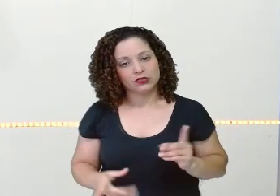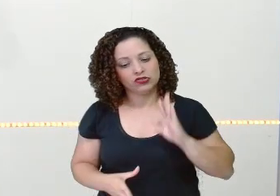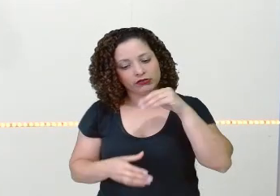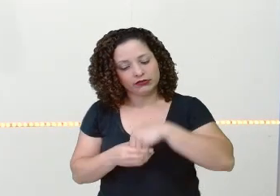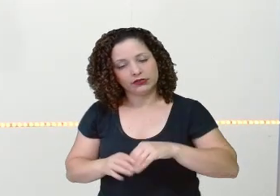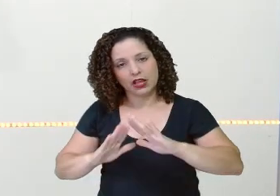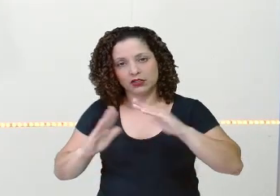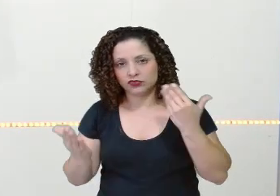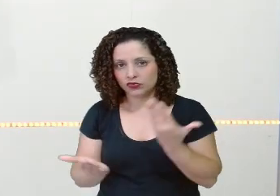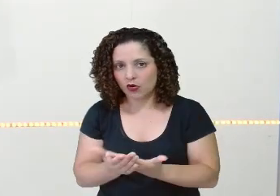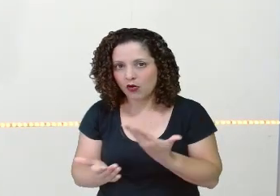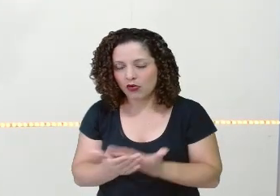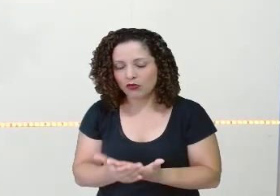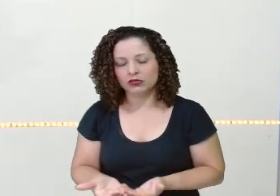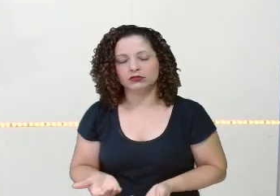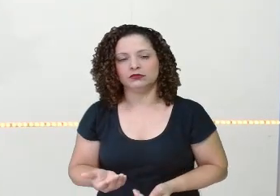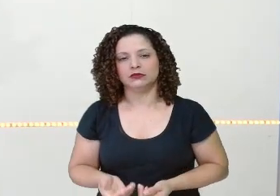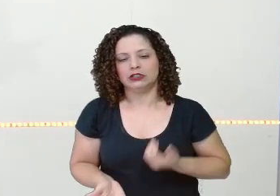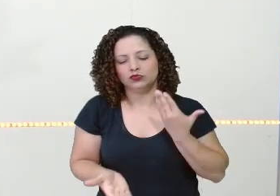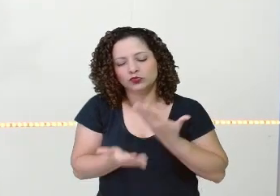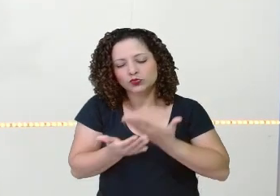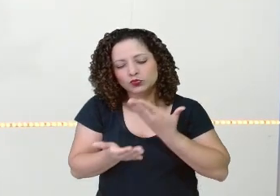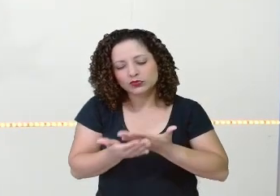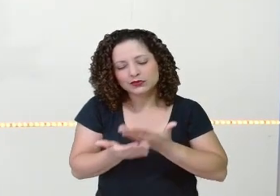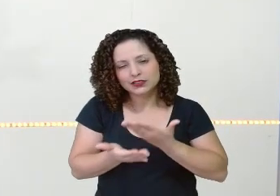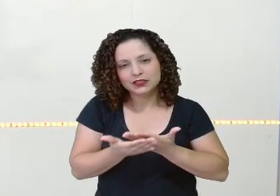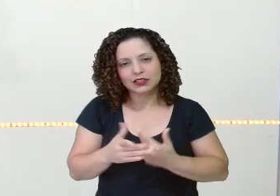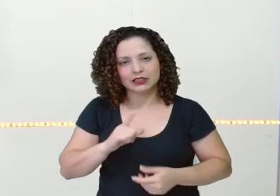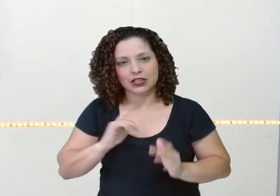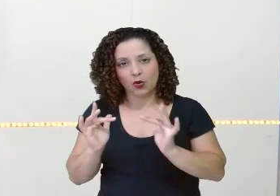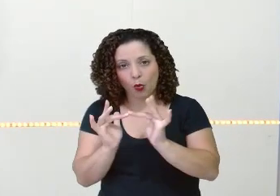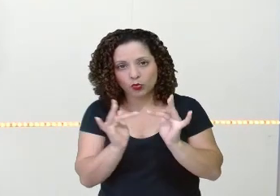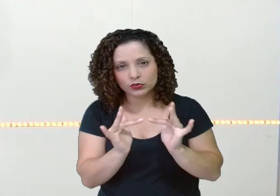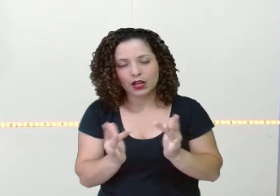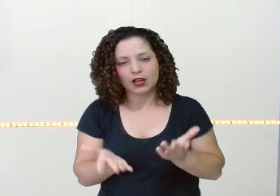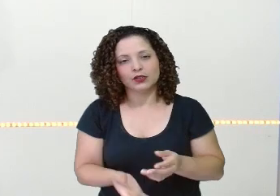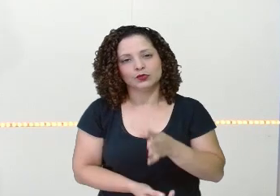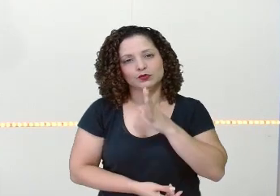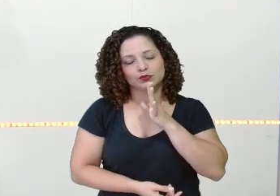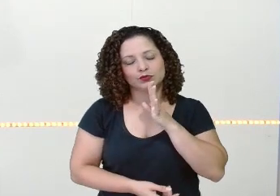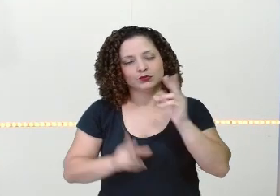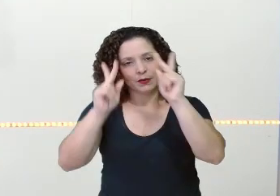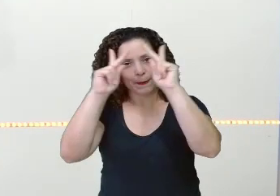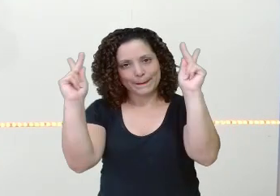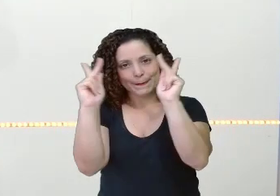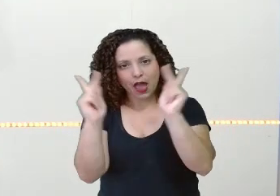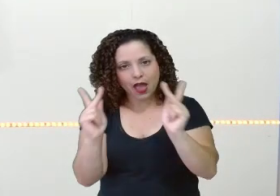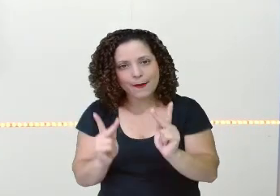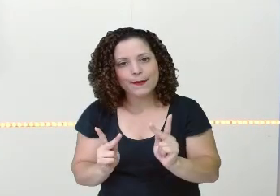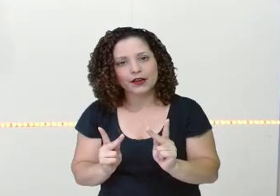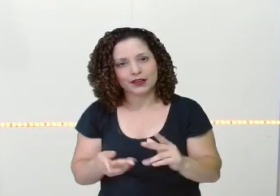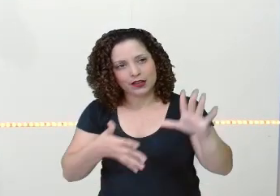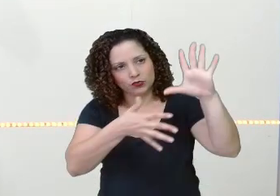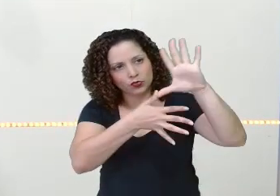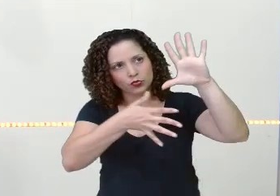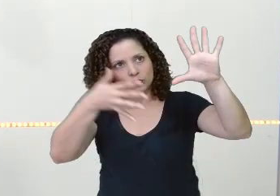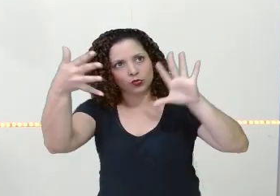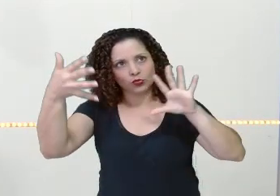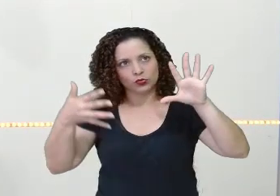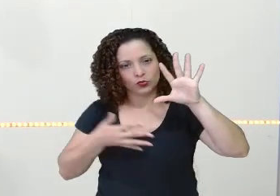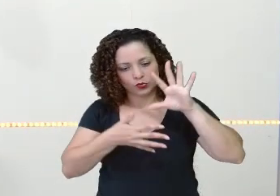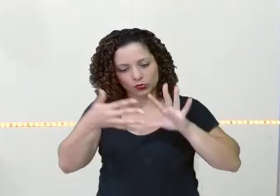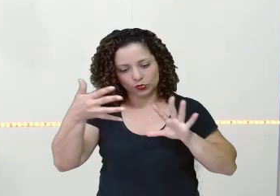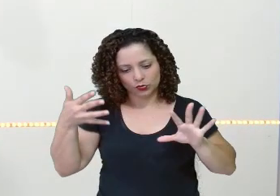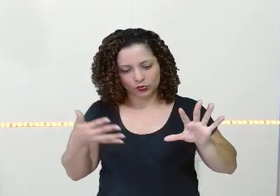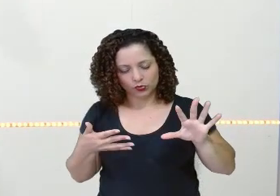questão dos mapas e tal, provavelmente vocês já tiveram contato com mapas, né? Então você vai ver que tem uma diferença entre um mapa,